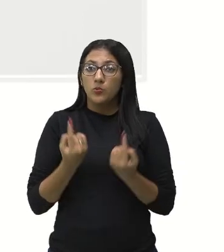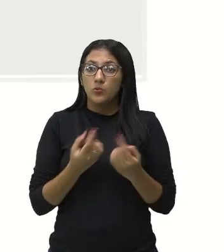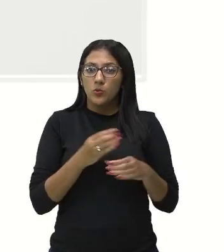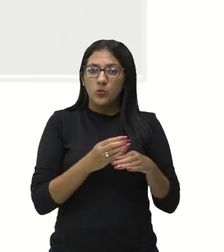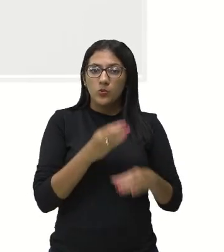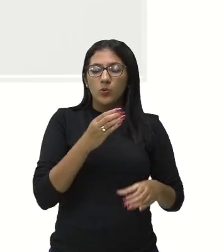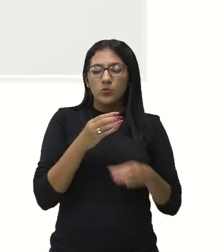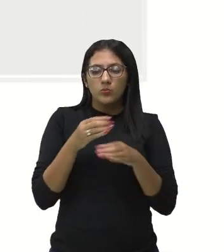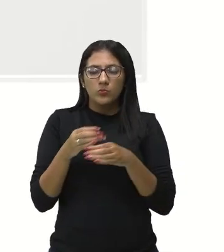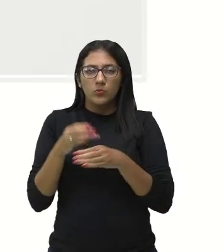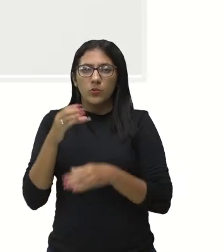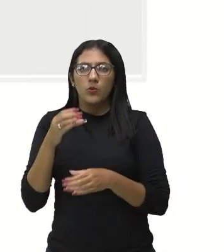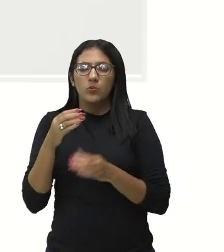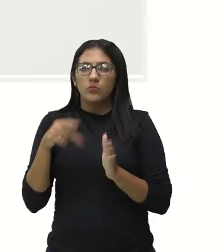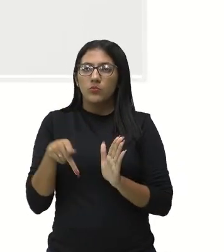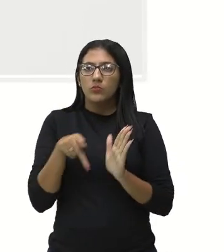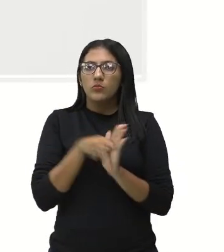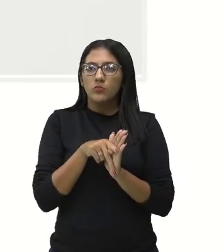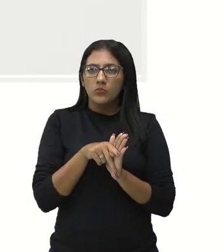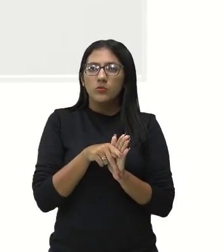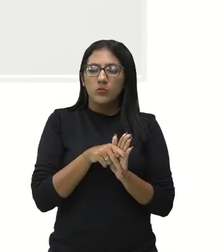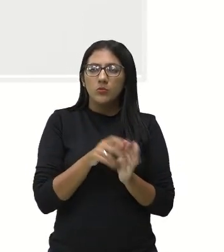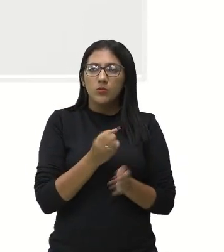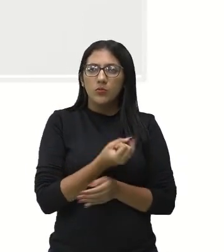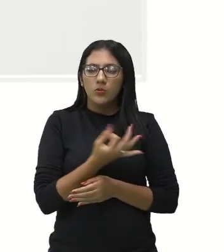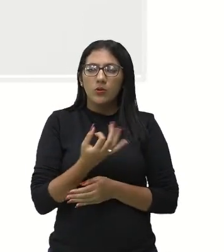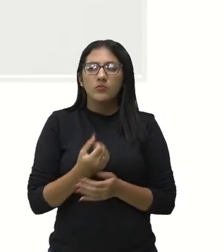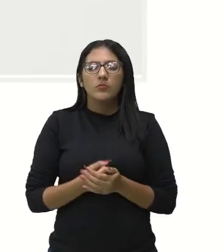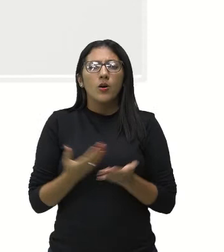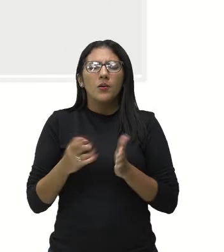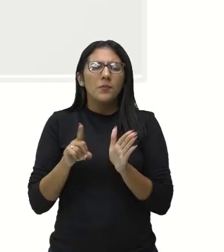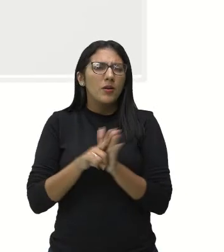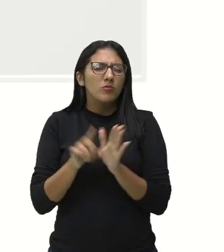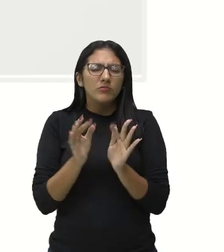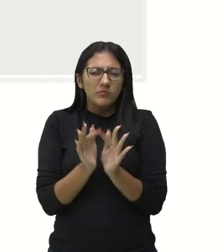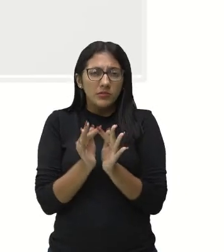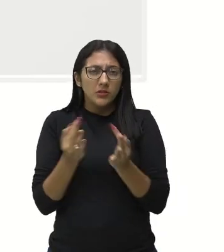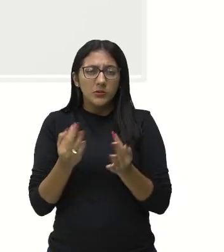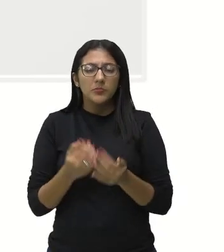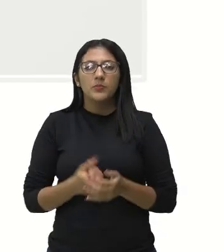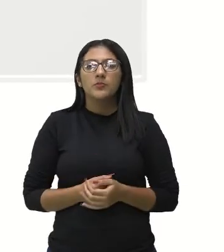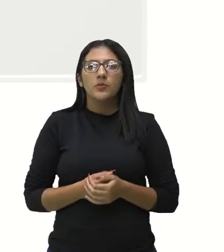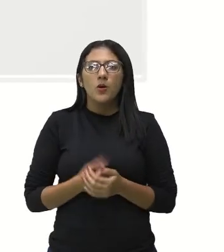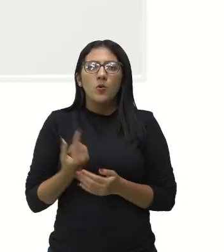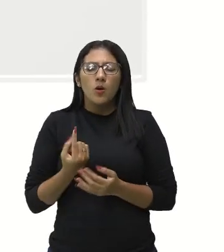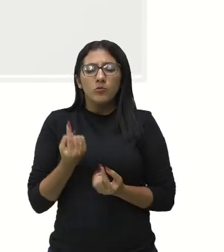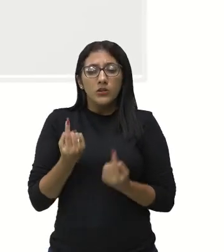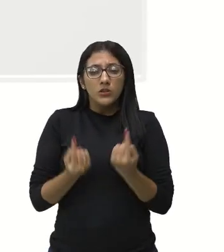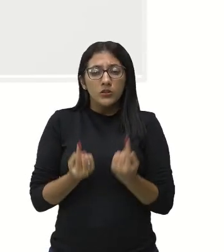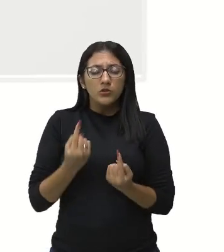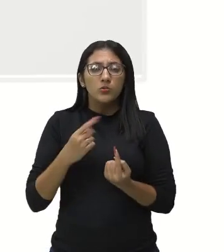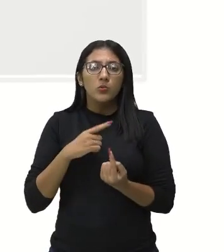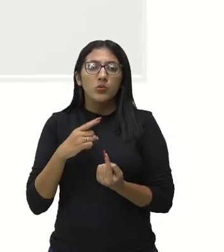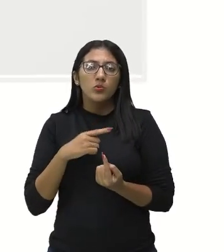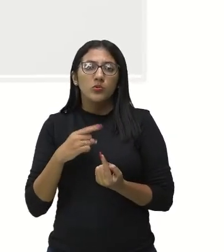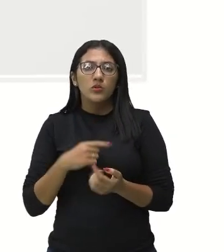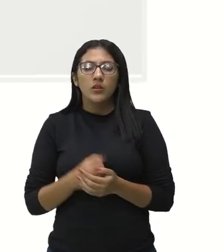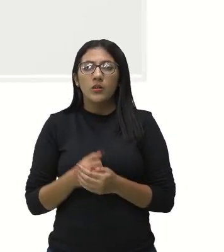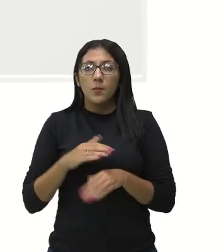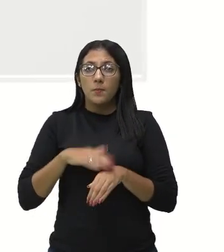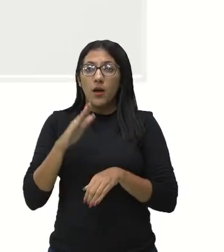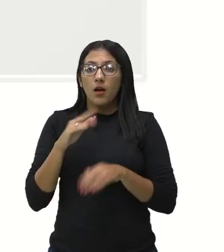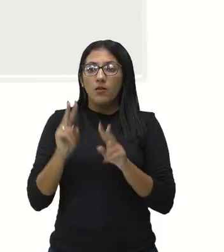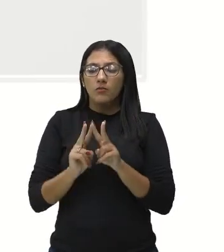com as suas respectivas dimensões, né? A pergunta é bem simples, tá, pessoal? Qual dos copos possuirá o maior